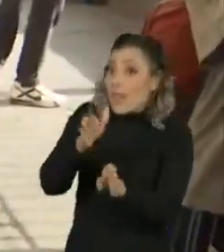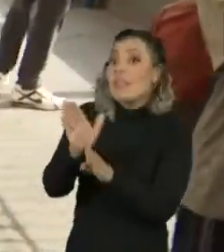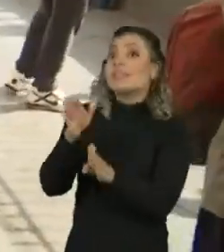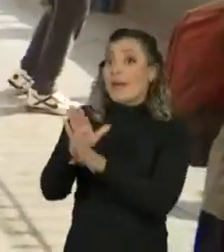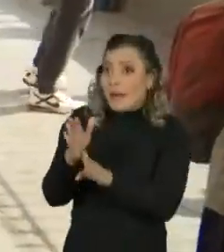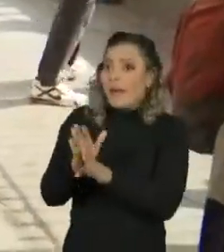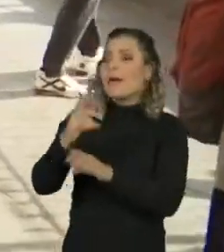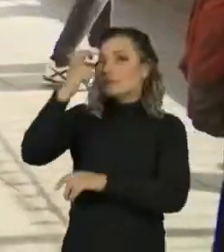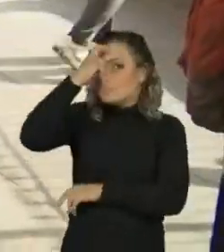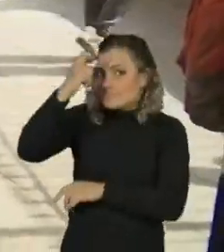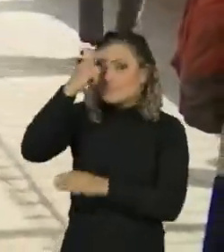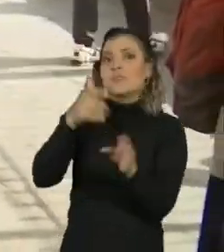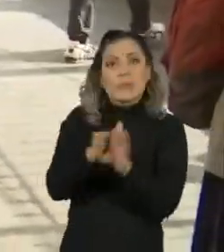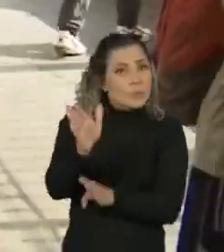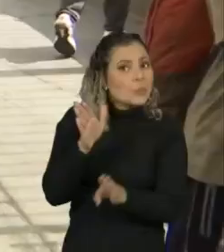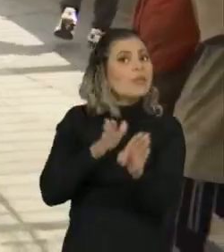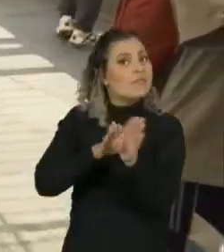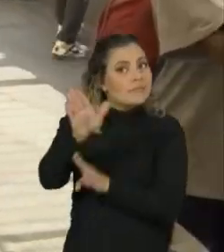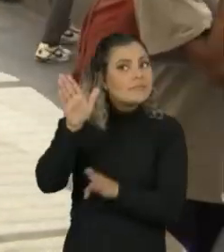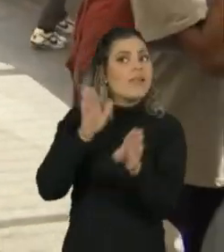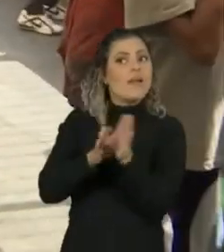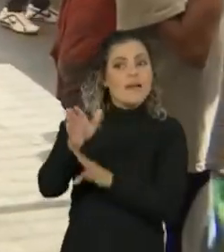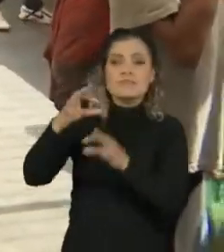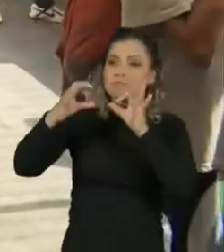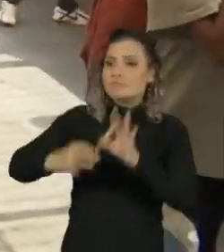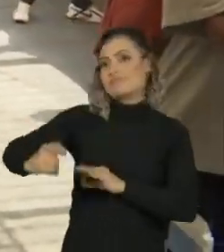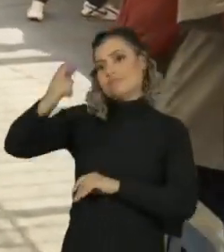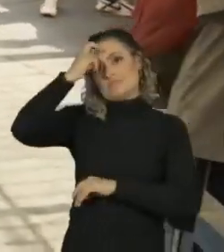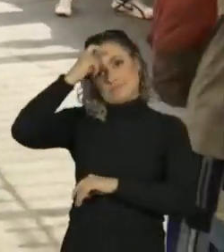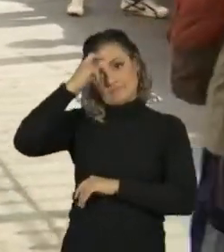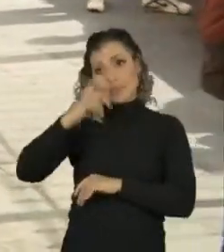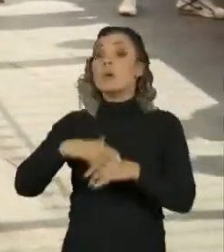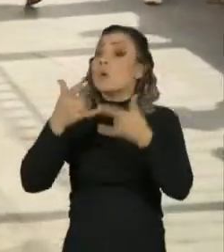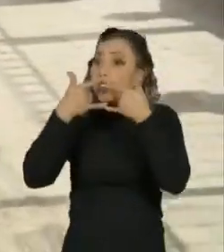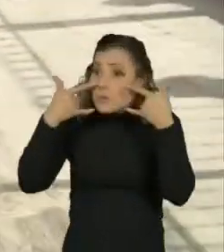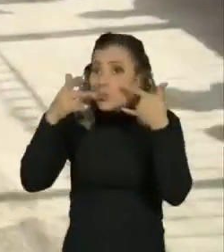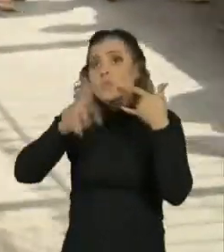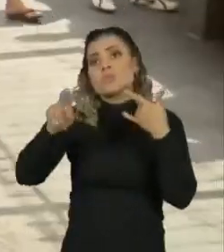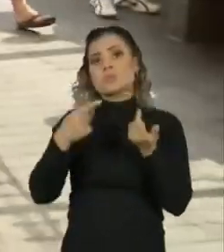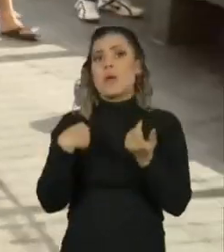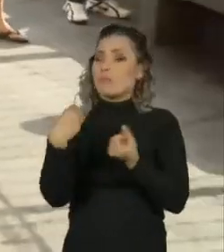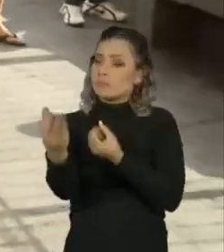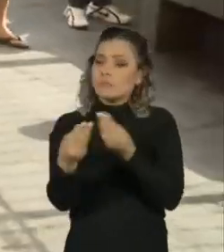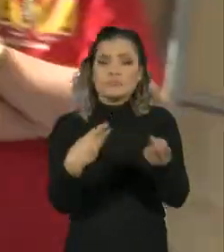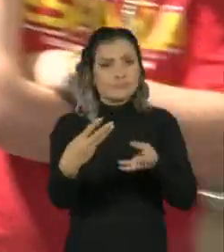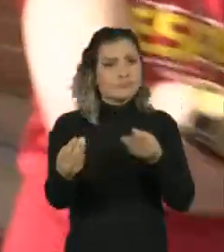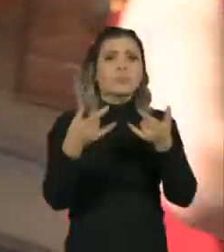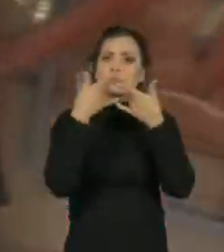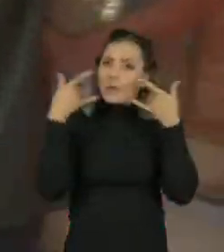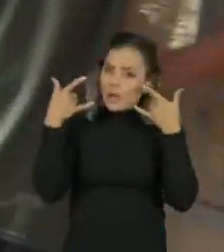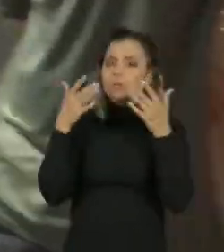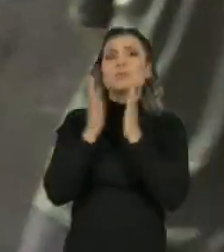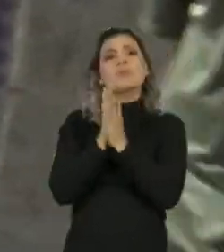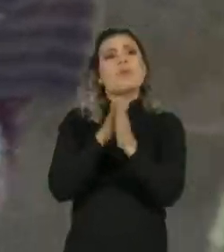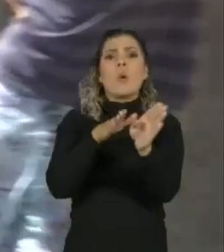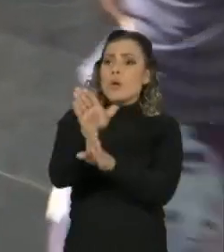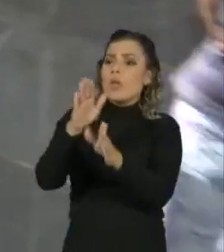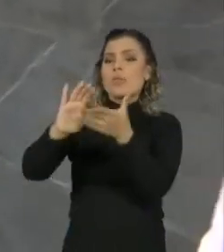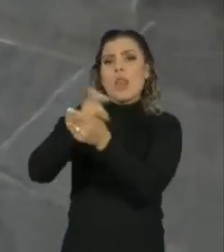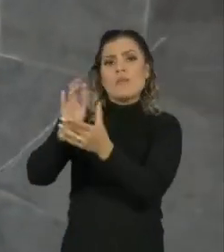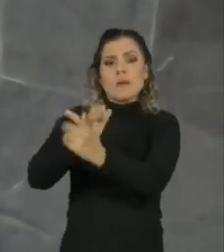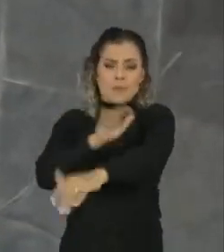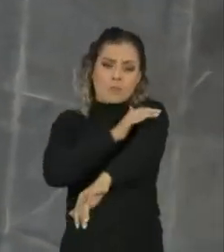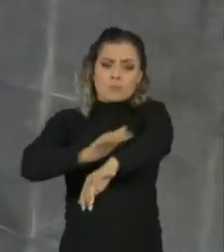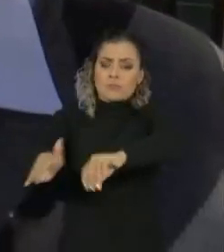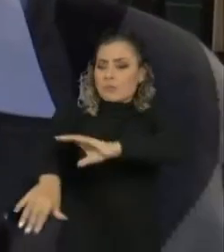permanente, muito constante, muito ostensivo de conscientização. Olha, usa máscara, nós temos distribuído as máscaras, a gente orienta a lavar mãos,